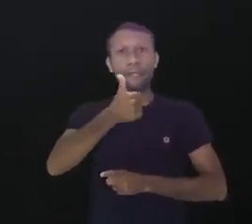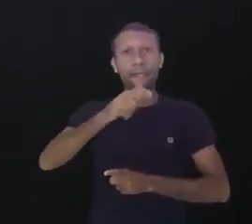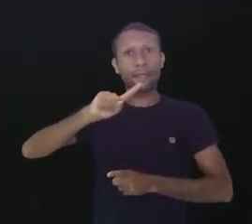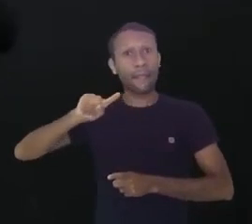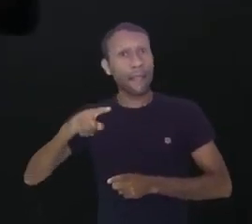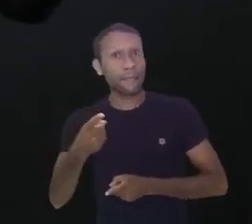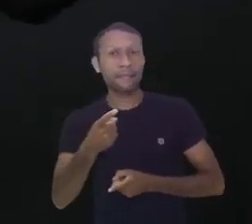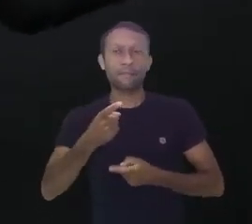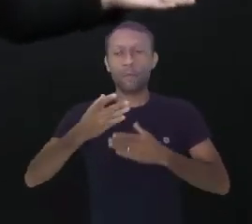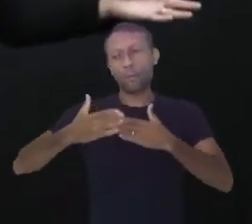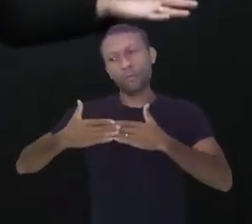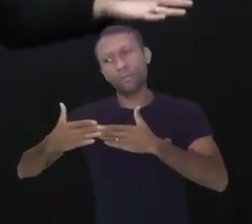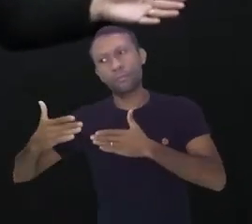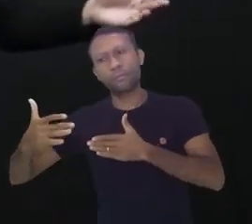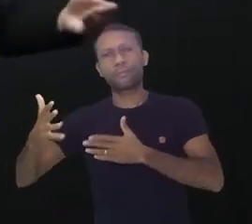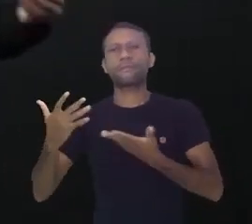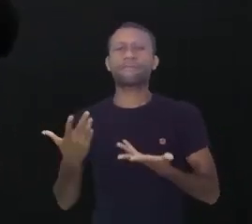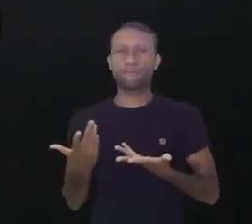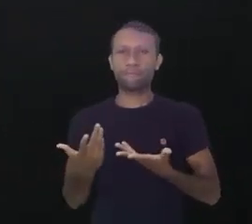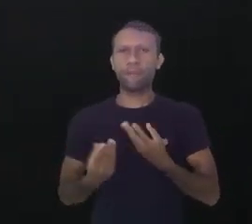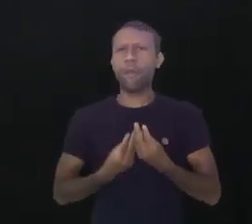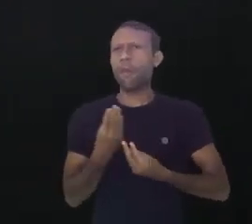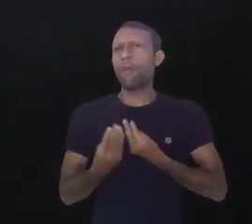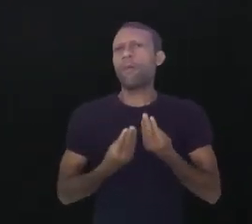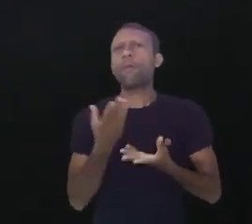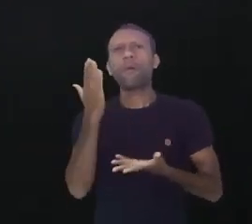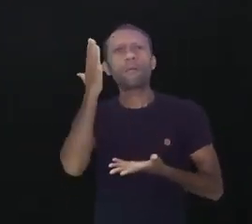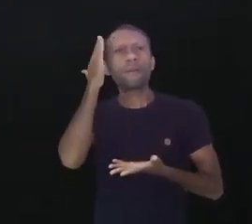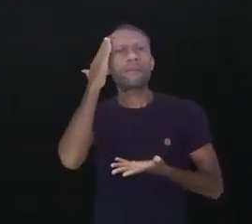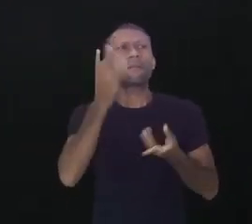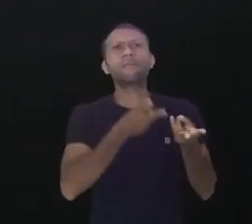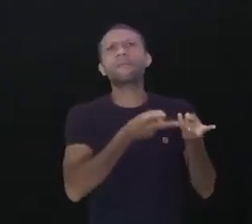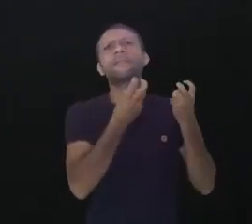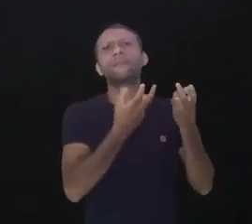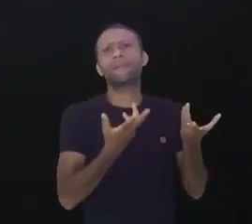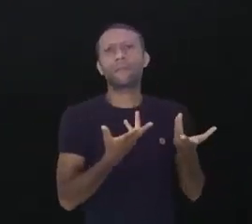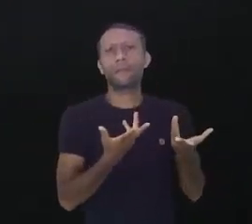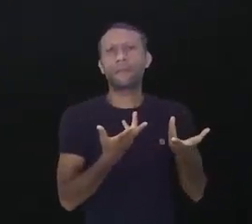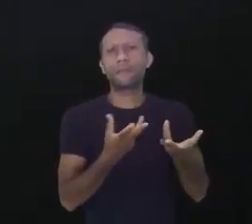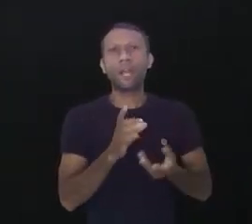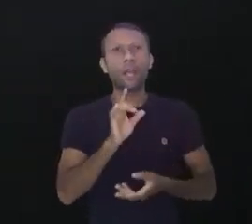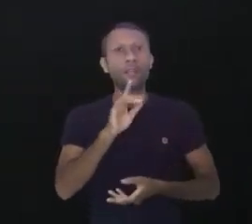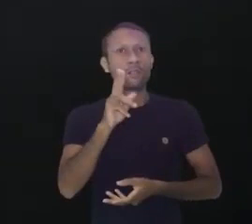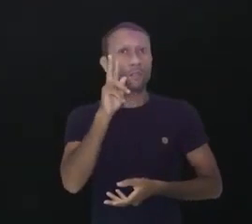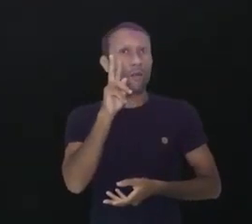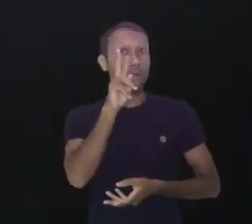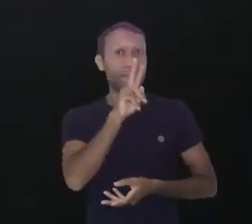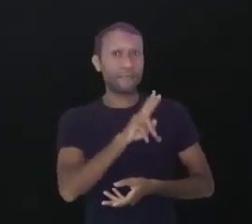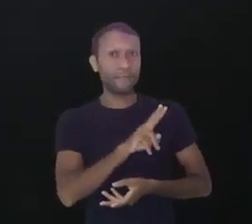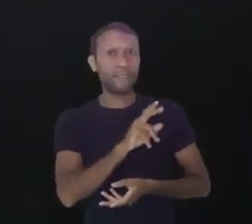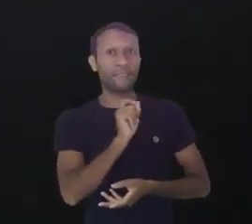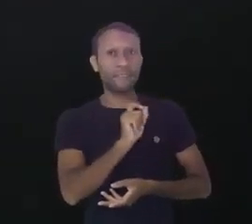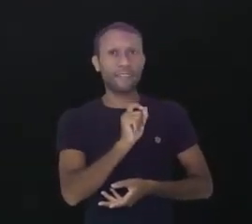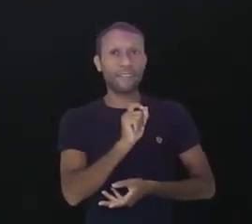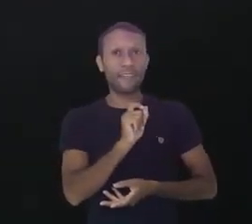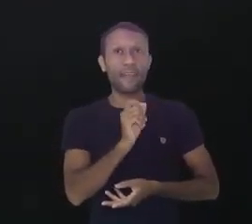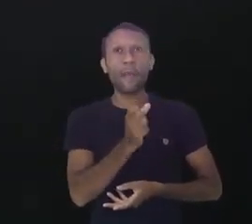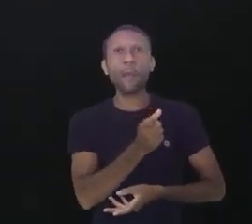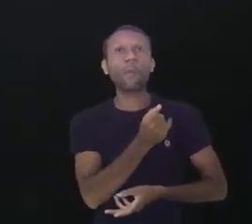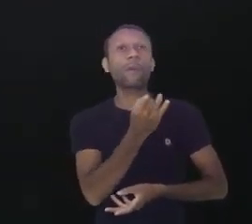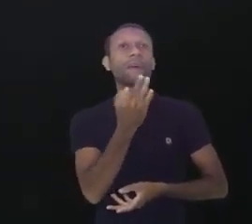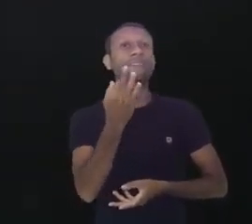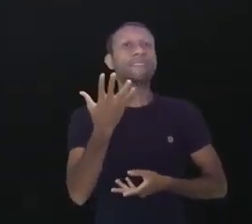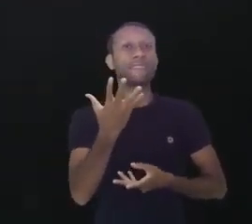1000, 10.000 e assim seguindo. Como é que a gente vai saber qual deles colocar? É só você verificar então